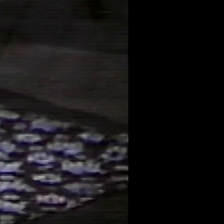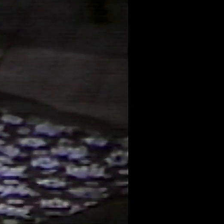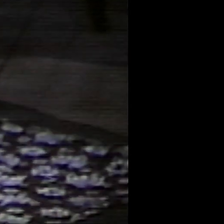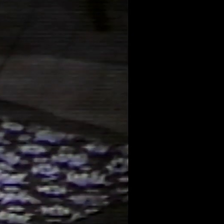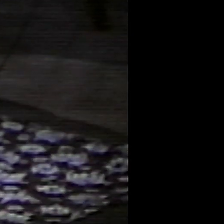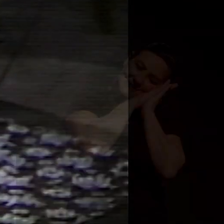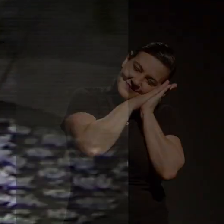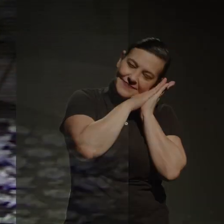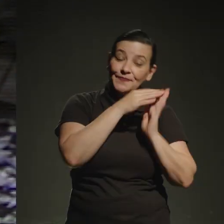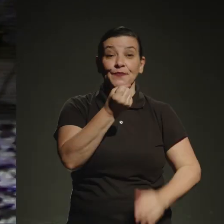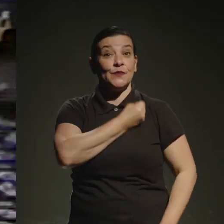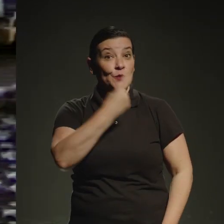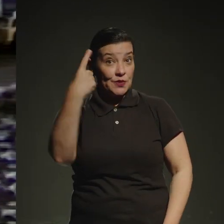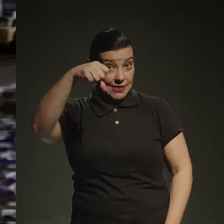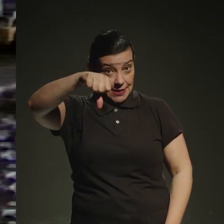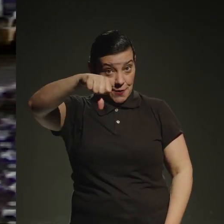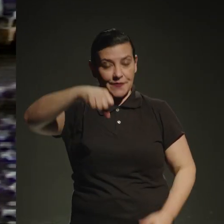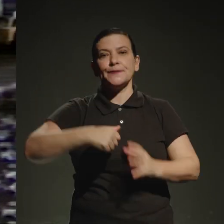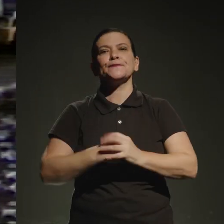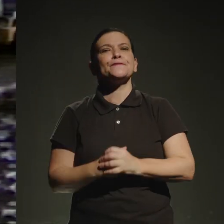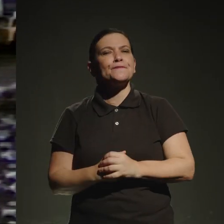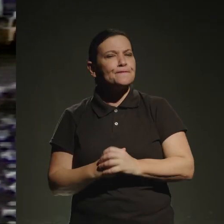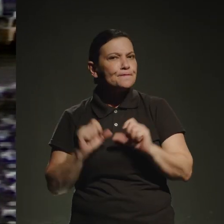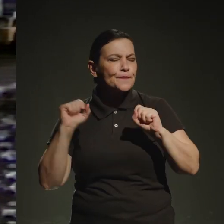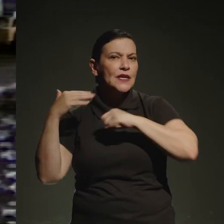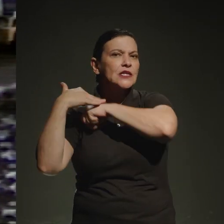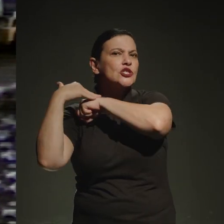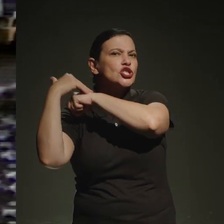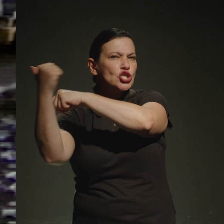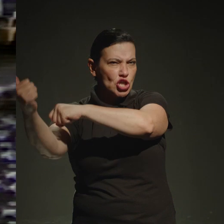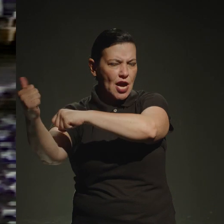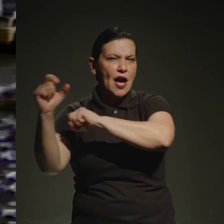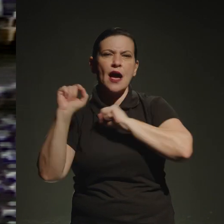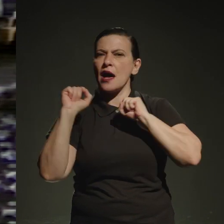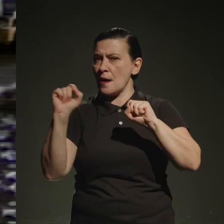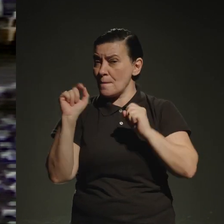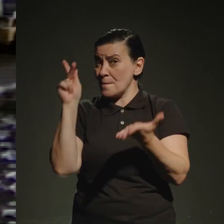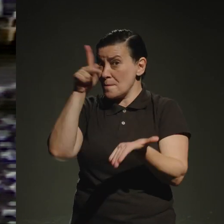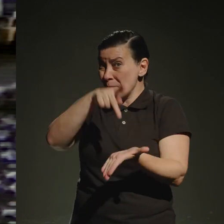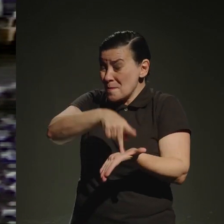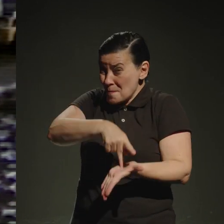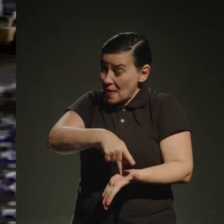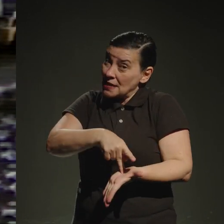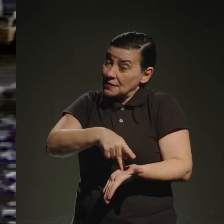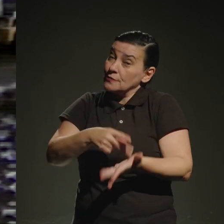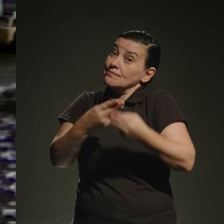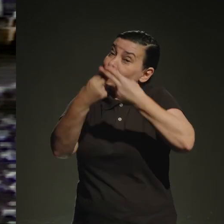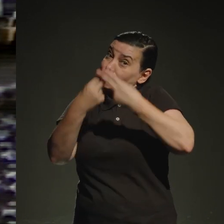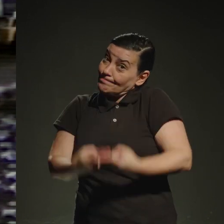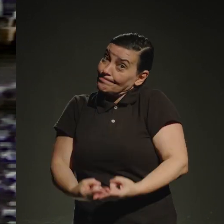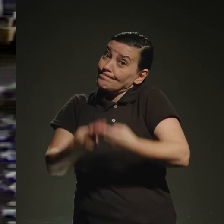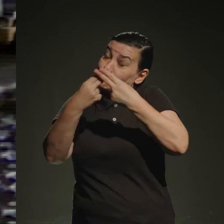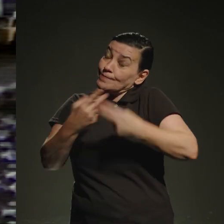Cena 19. Em que o chamado real insuportável, desta vez mais suportável, novamente interrompe